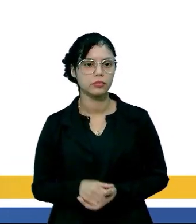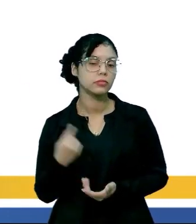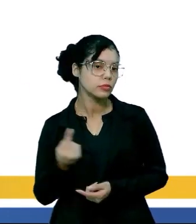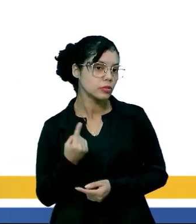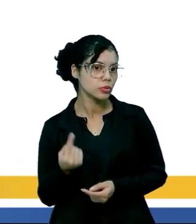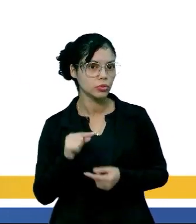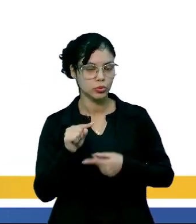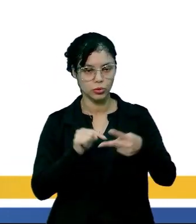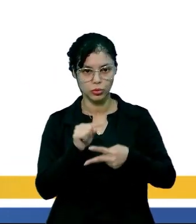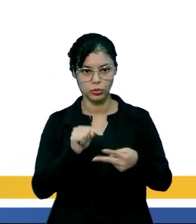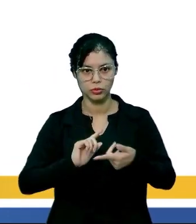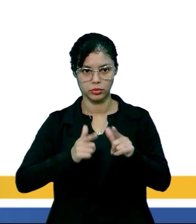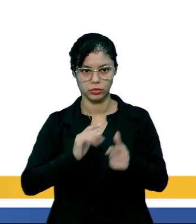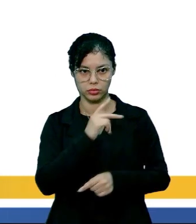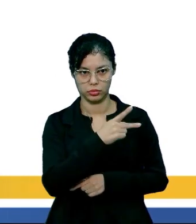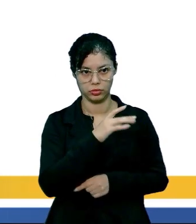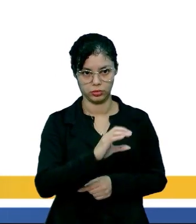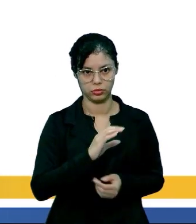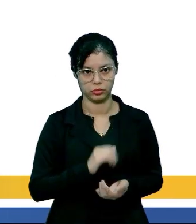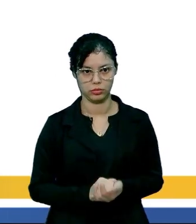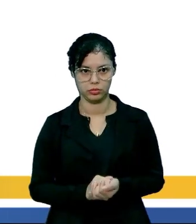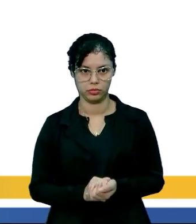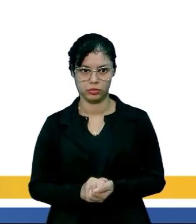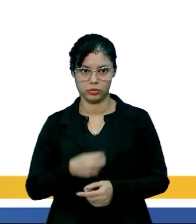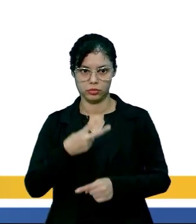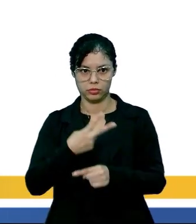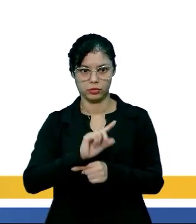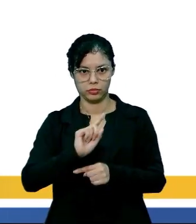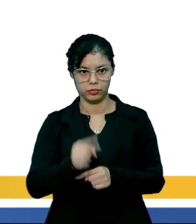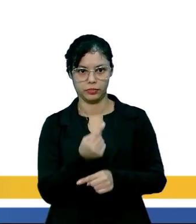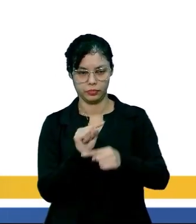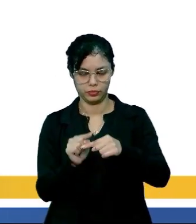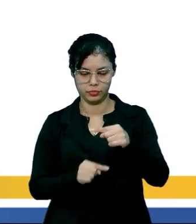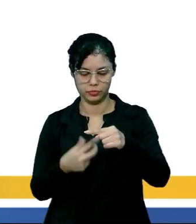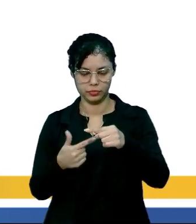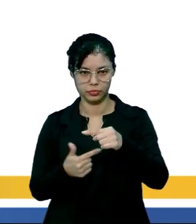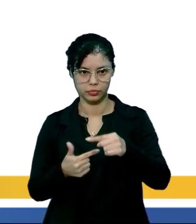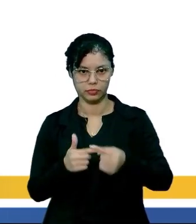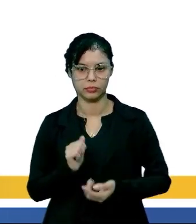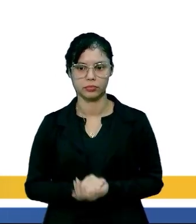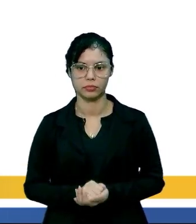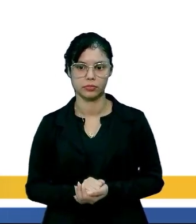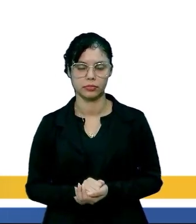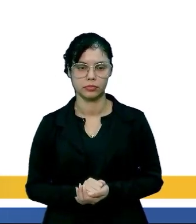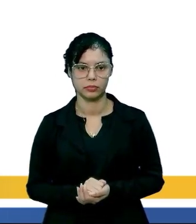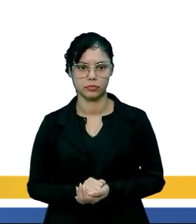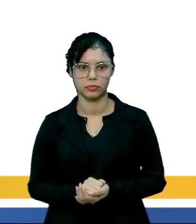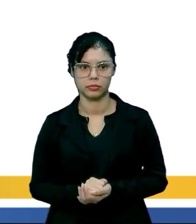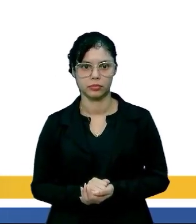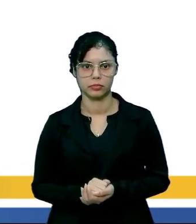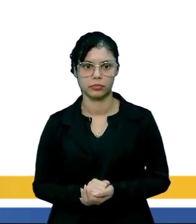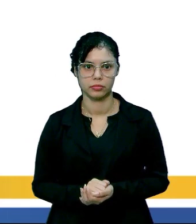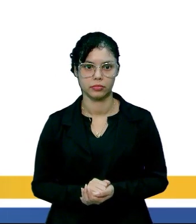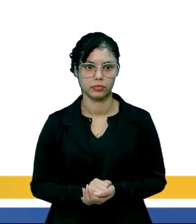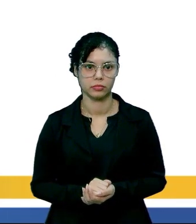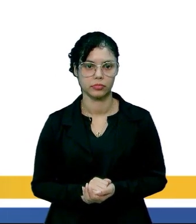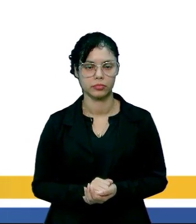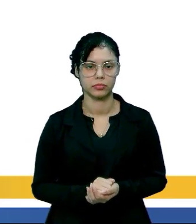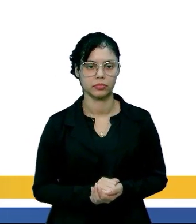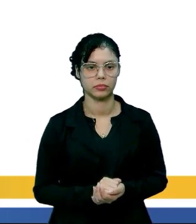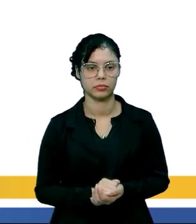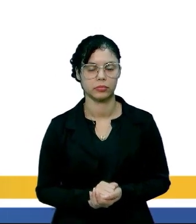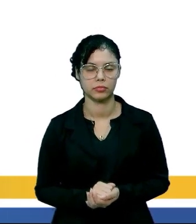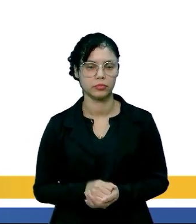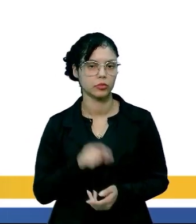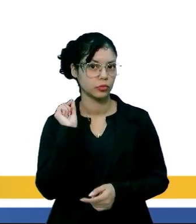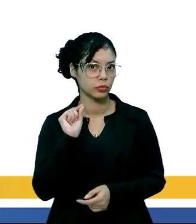Isolando as duas primeiras letras, PC, o 2 foi para a divisão. 2.000 raiz de 3 sobre 2.